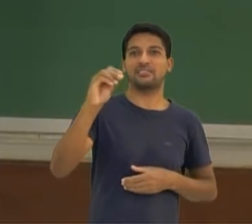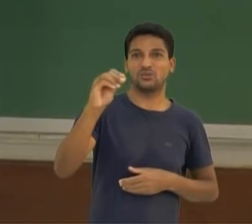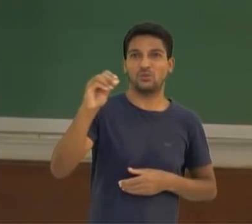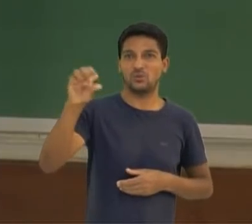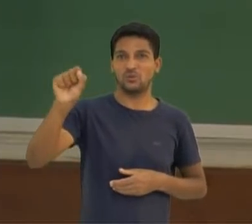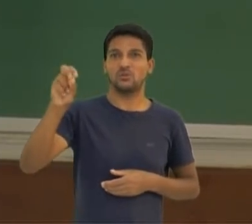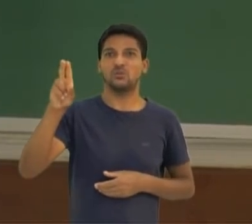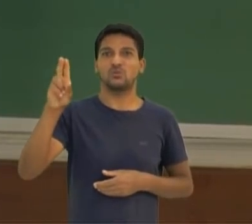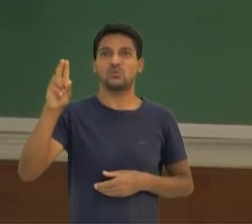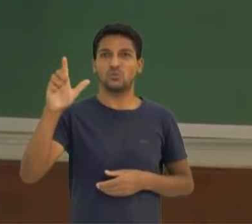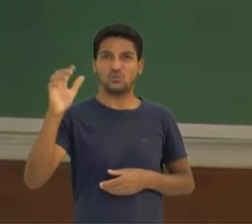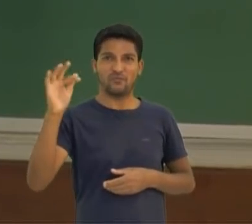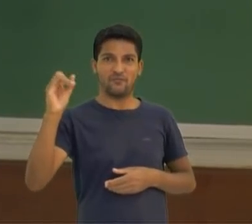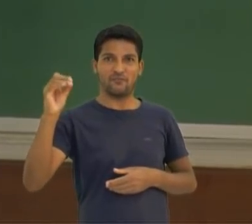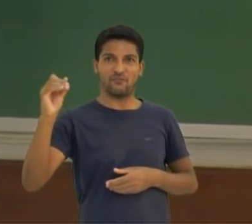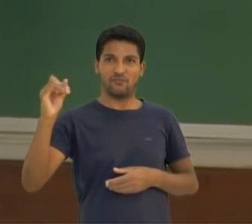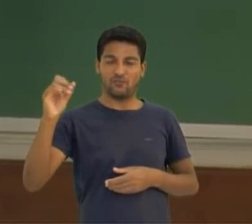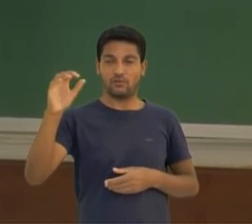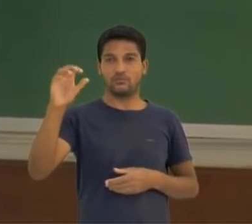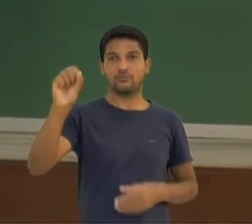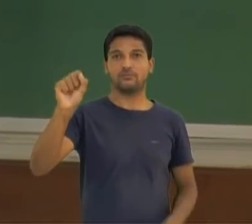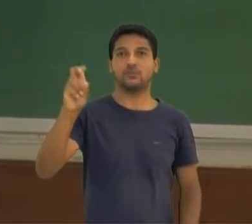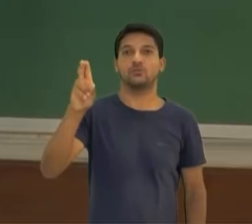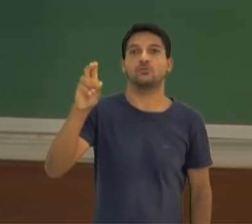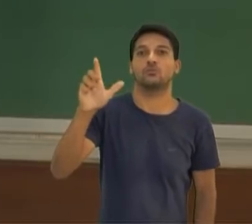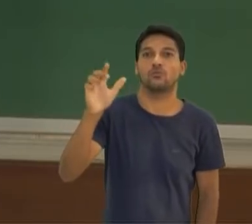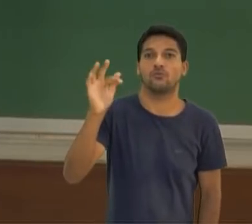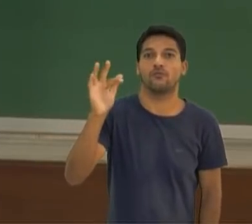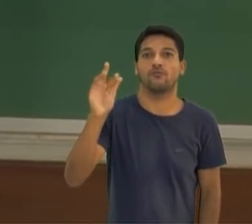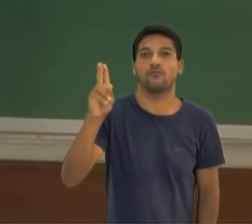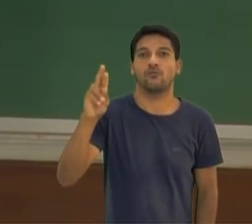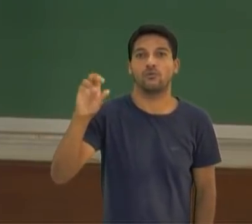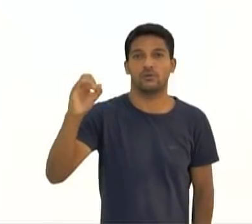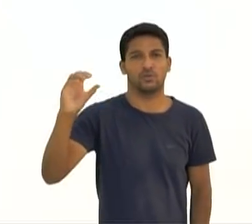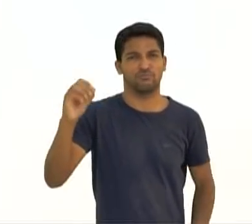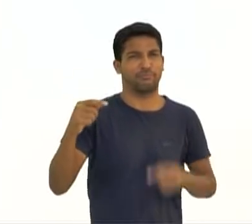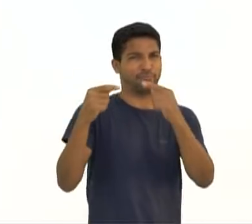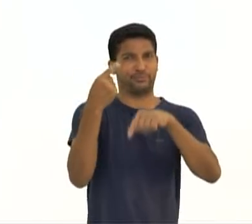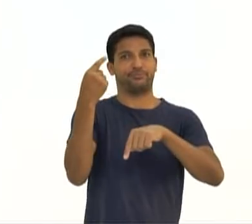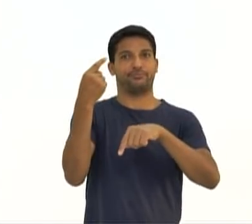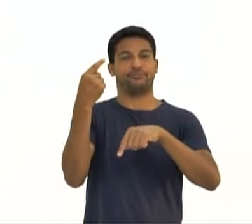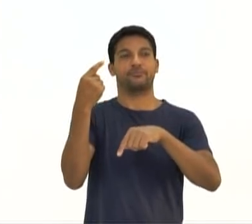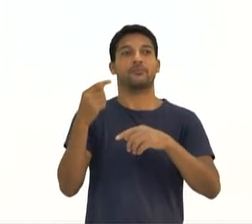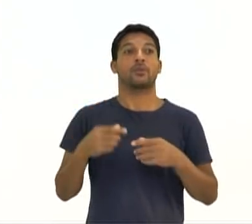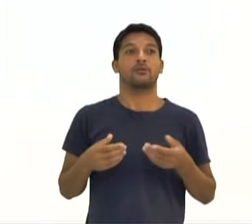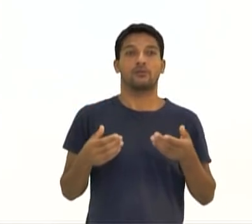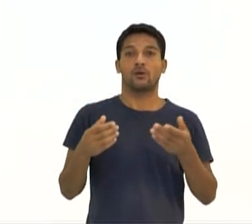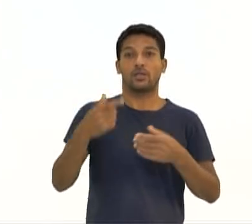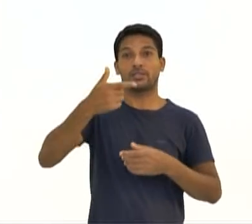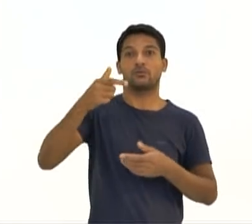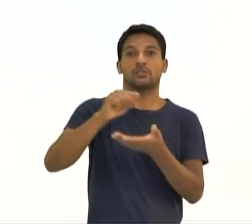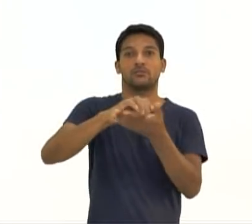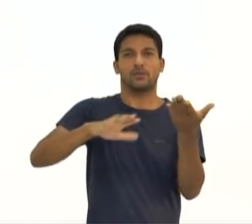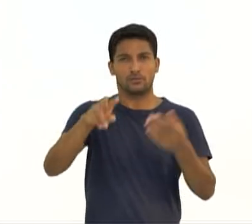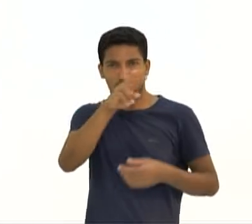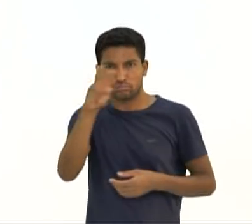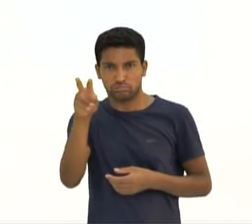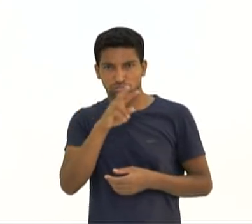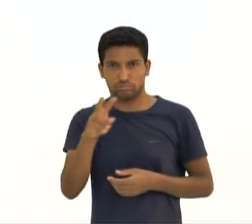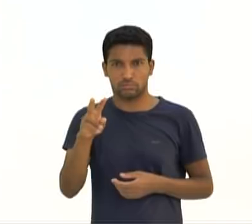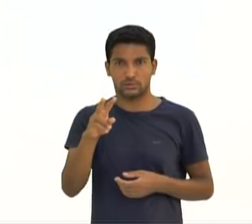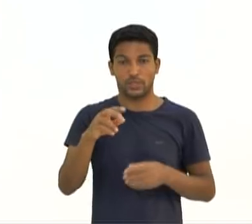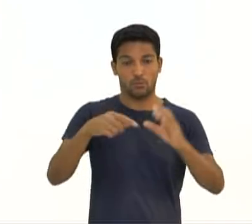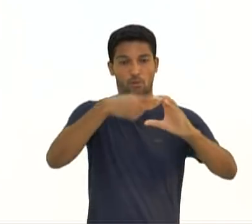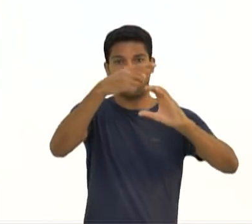alternativa incorreta. Segunda questão, rapidinho, responde para mim. Quais são as fórmulas alotrópicas do elemento químico